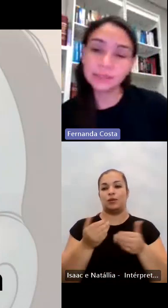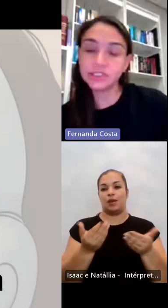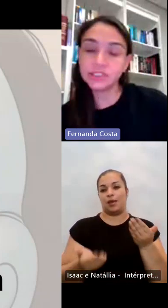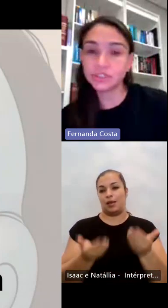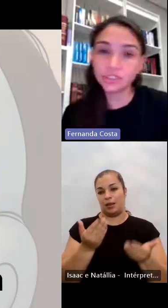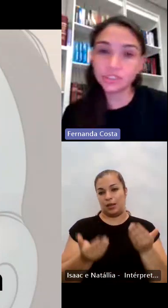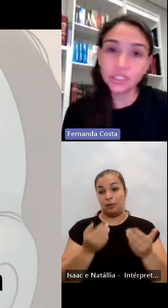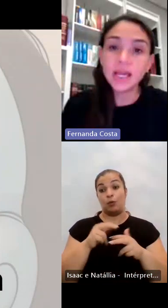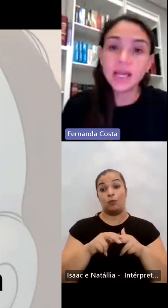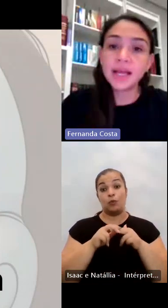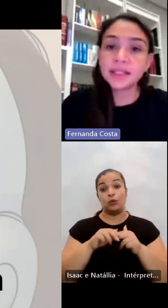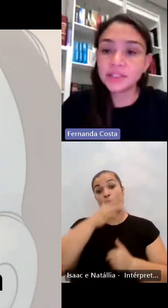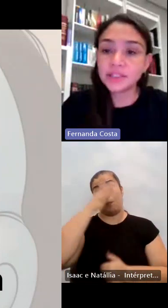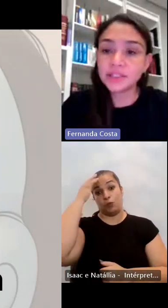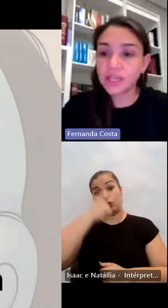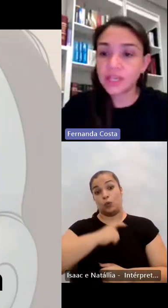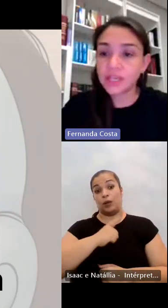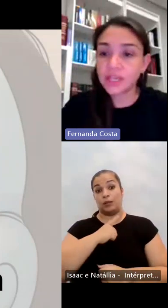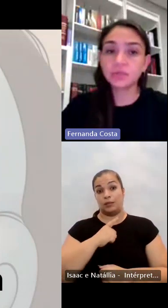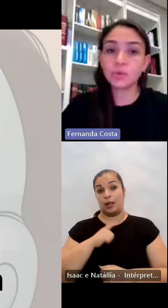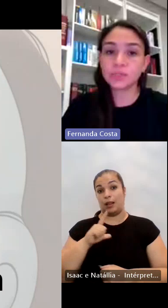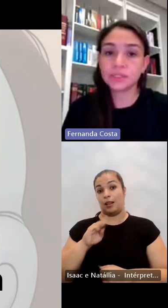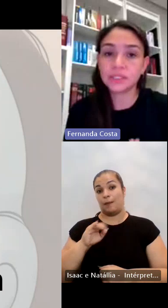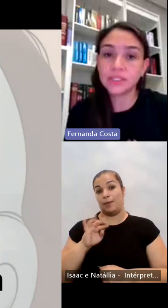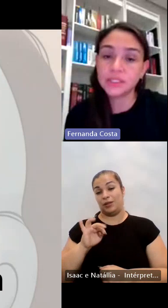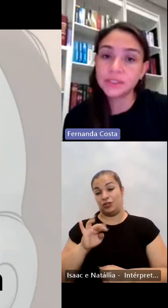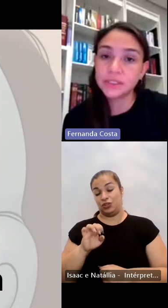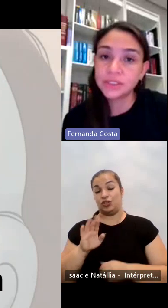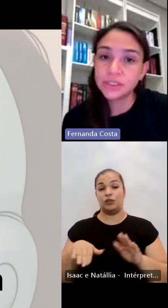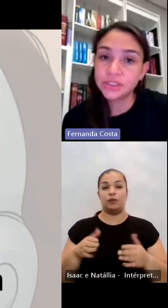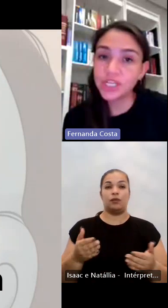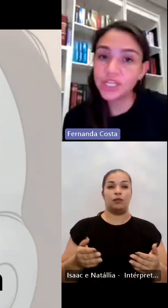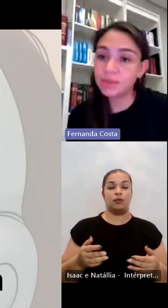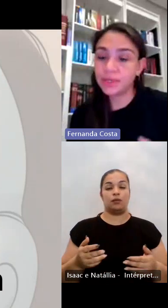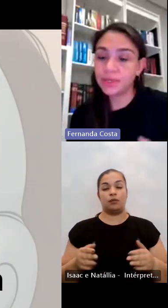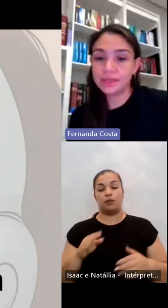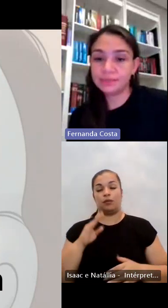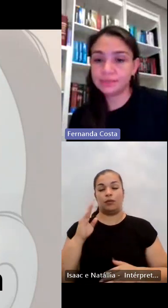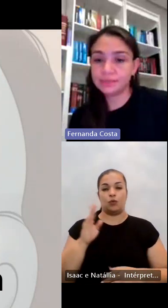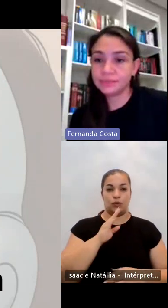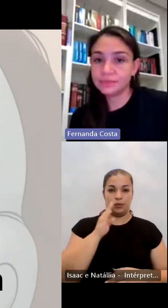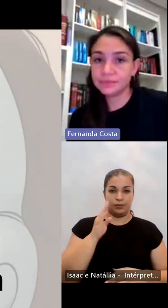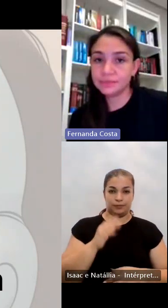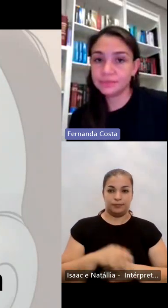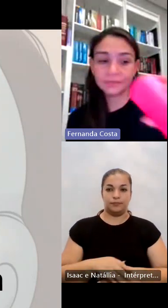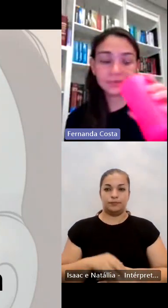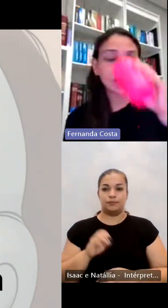tem labirintite, ela tende a ficar tonta. Diga, Emanuele.